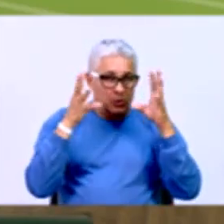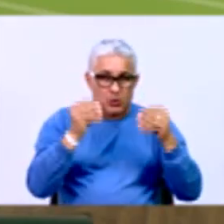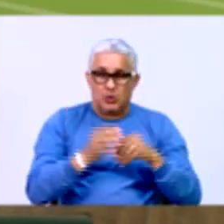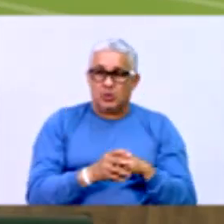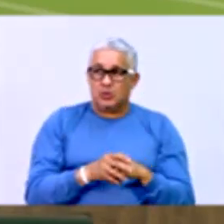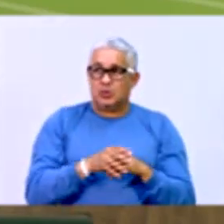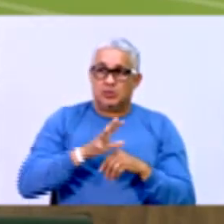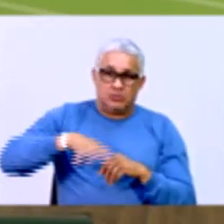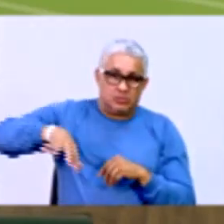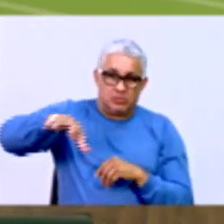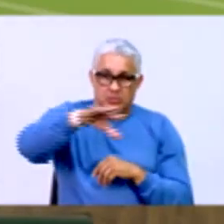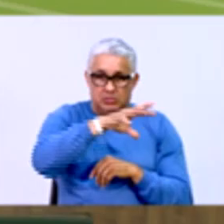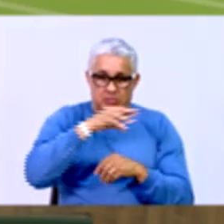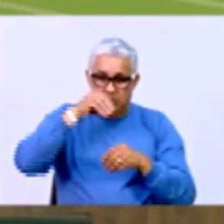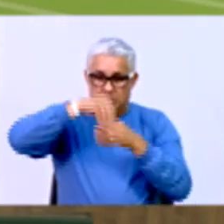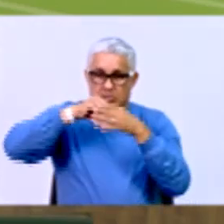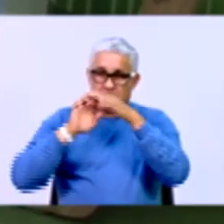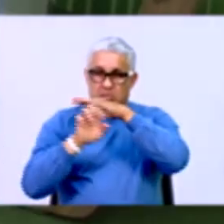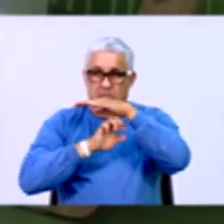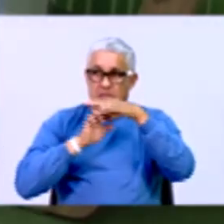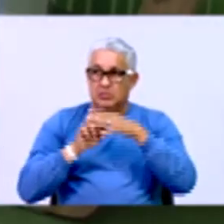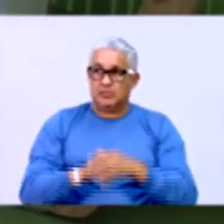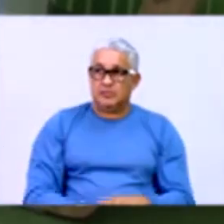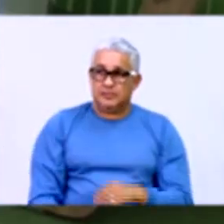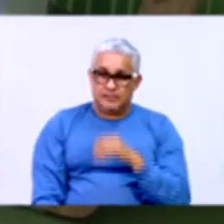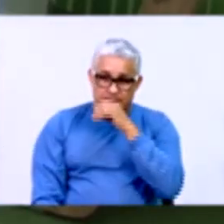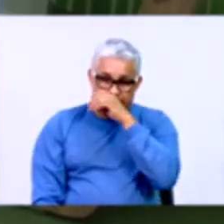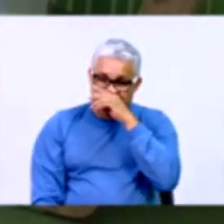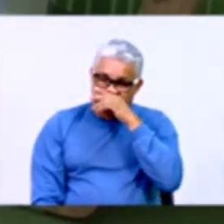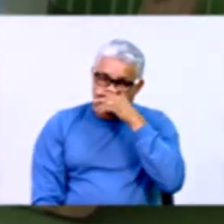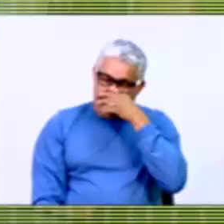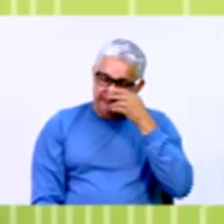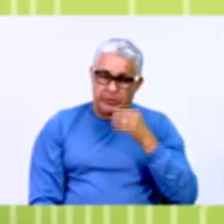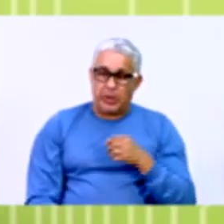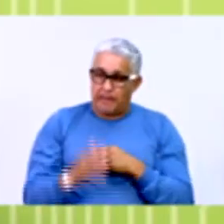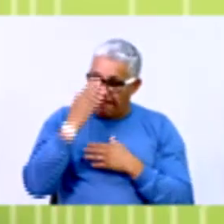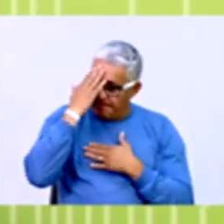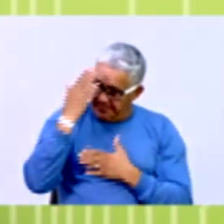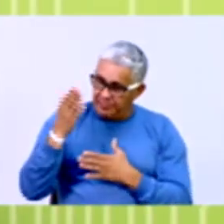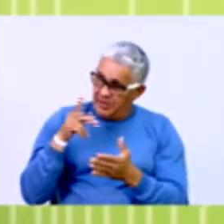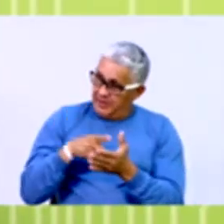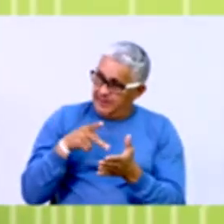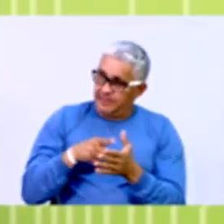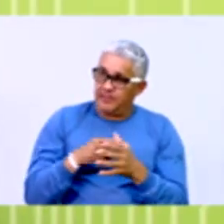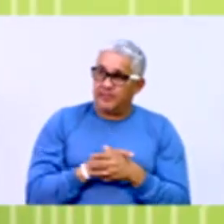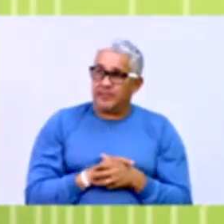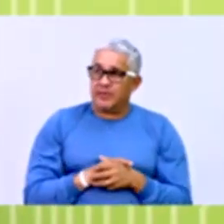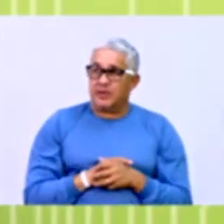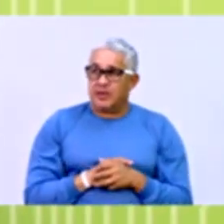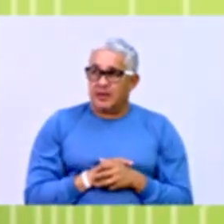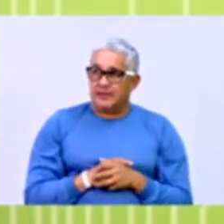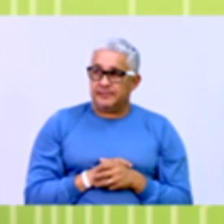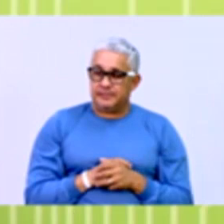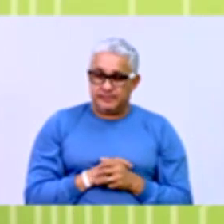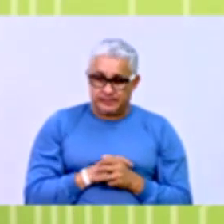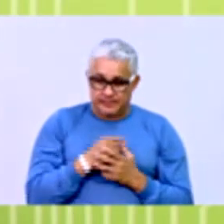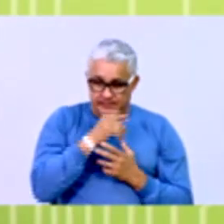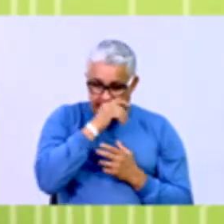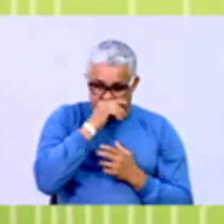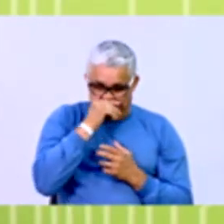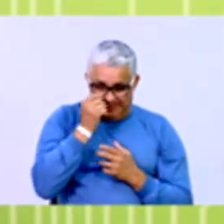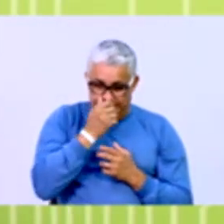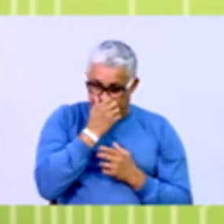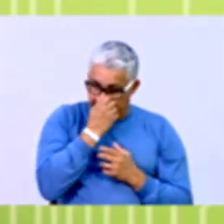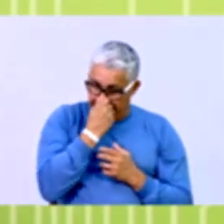tudo que está relacionado à empresa e à organização. Muito bem colocado, professor. Obrigado. O professor lembrou aí a questão